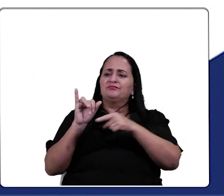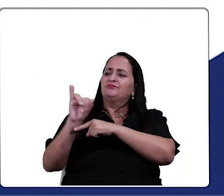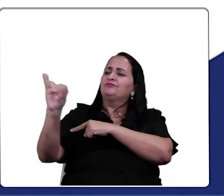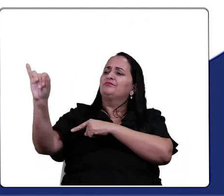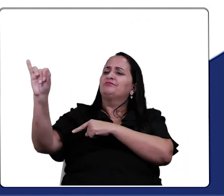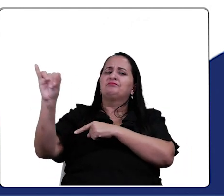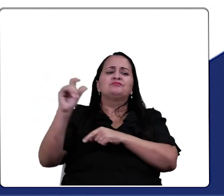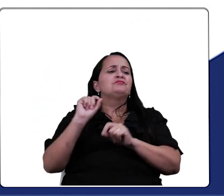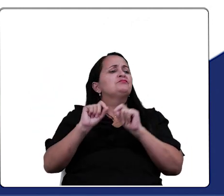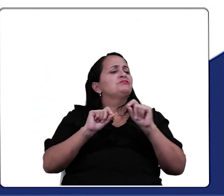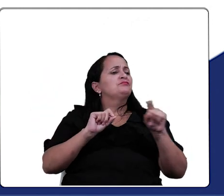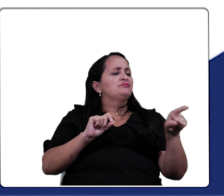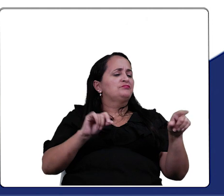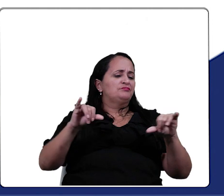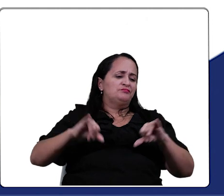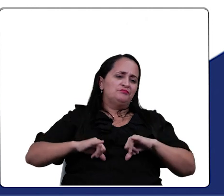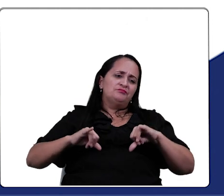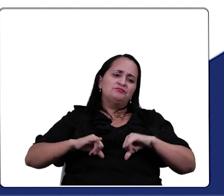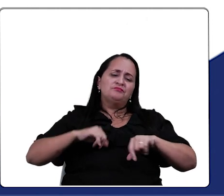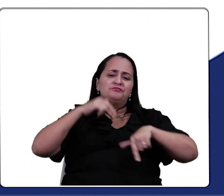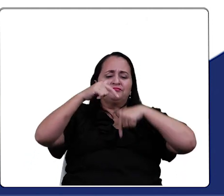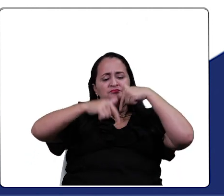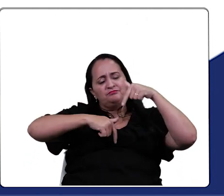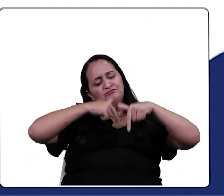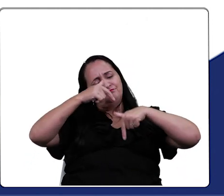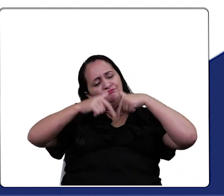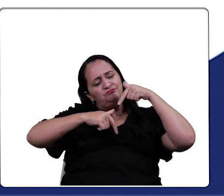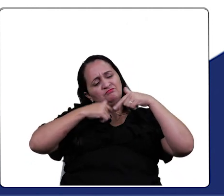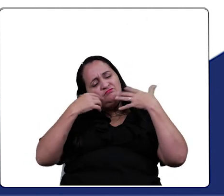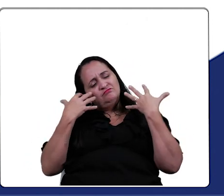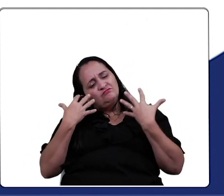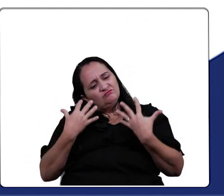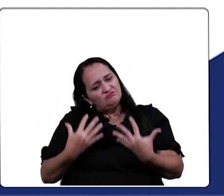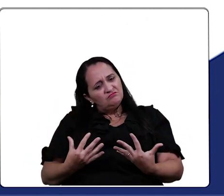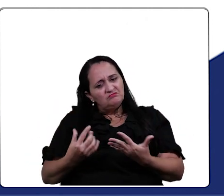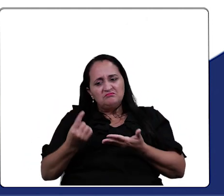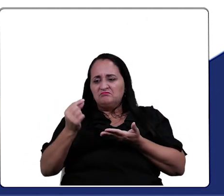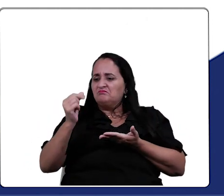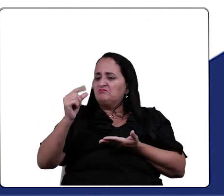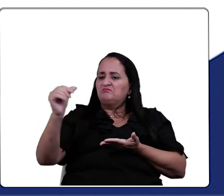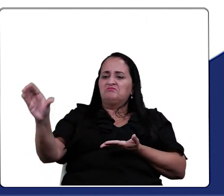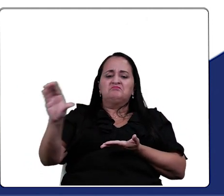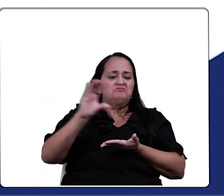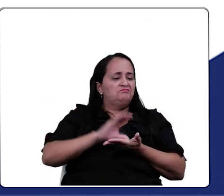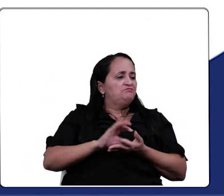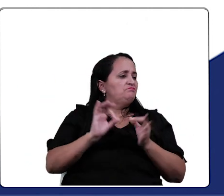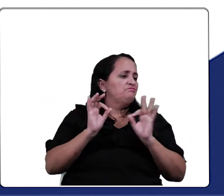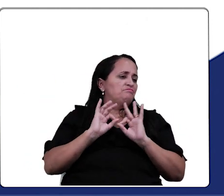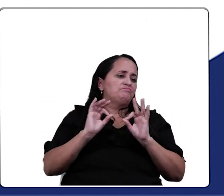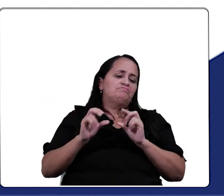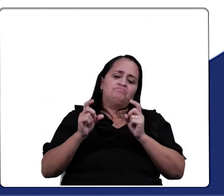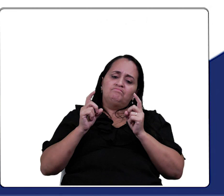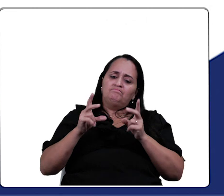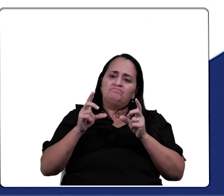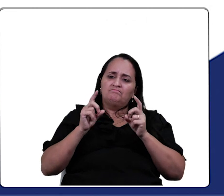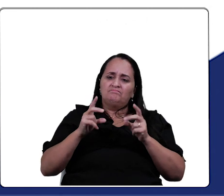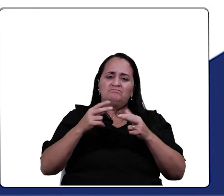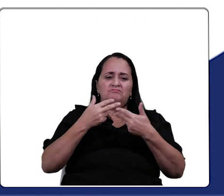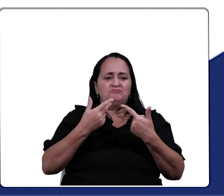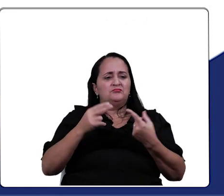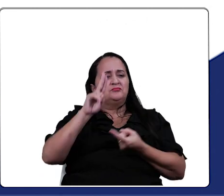vezes para sustentar os próprios pais. São trabalhos enfadonhos e mal remunerados, como vendedores de